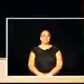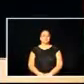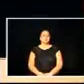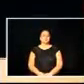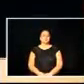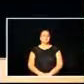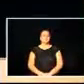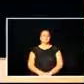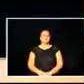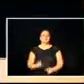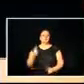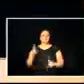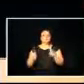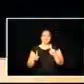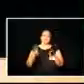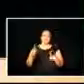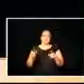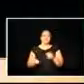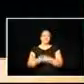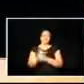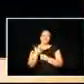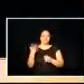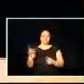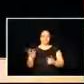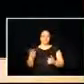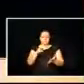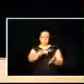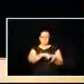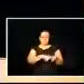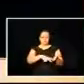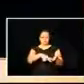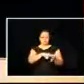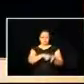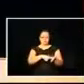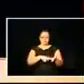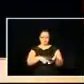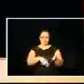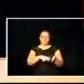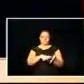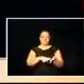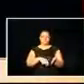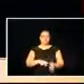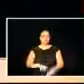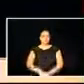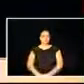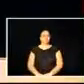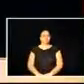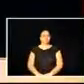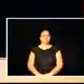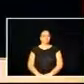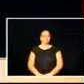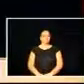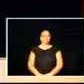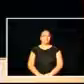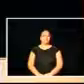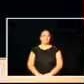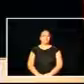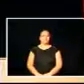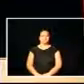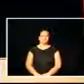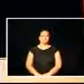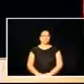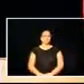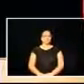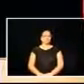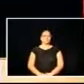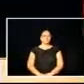sociais, gerente de área de projetos educacionais, diretor de Departamento de Eventos e Lazer, gerente de área de lazer, de